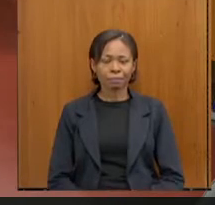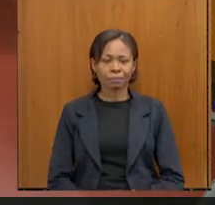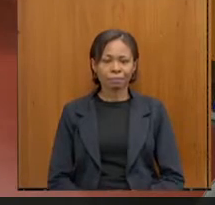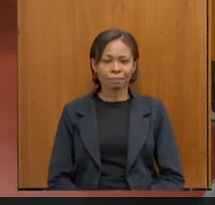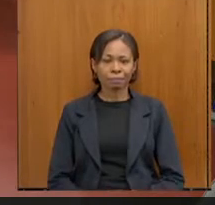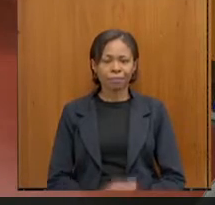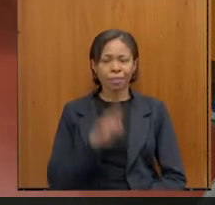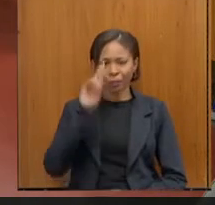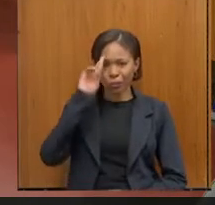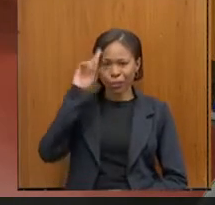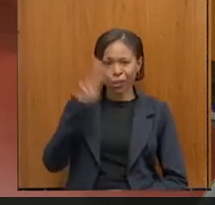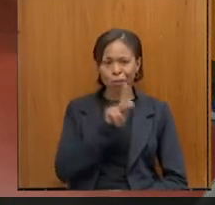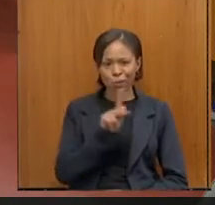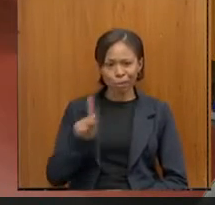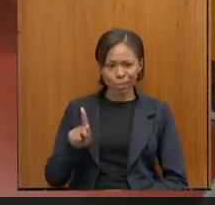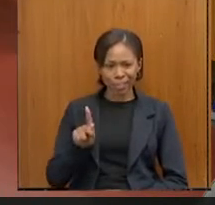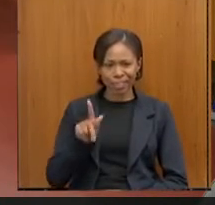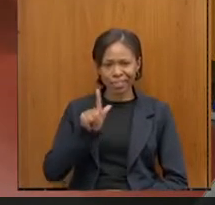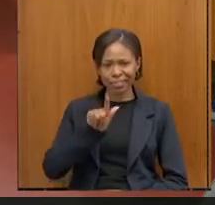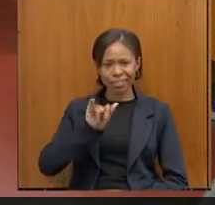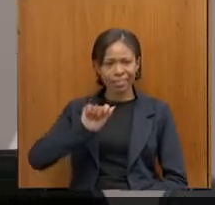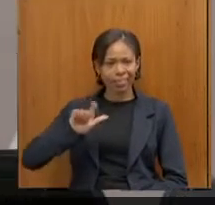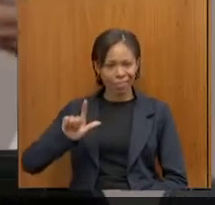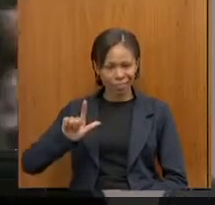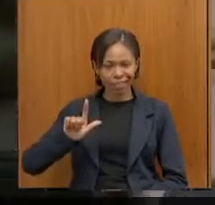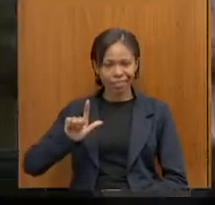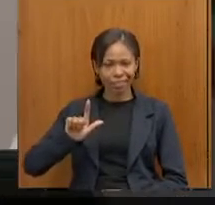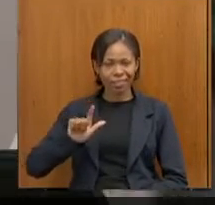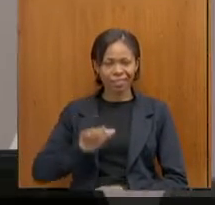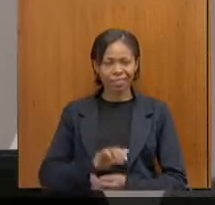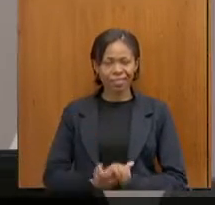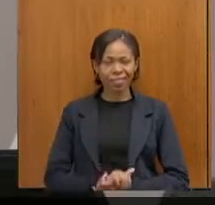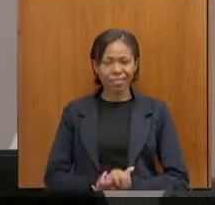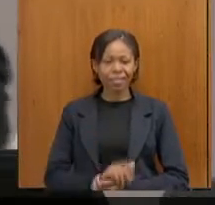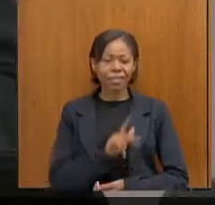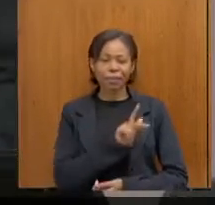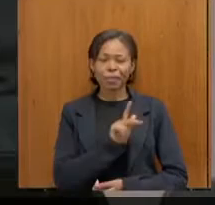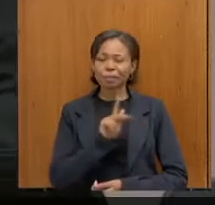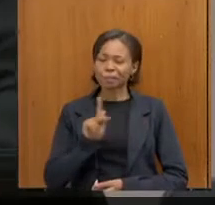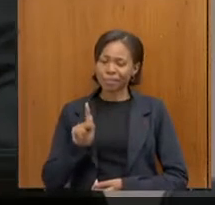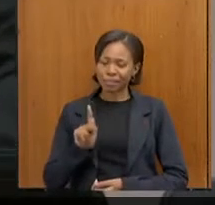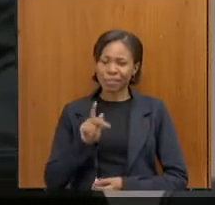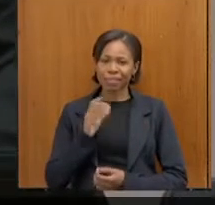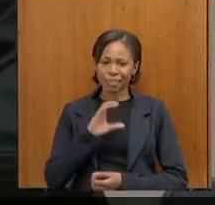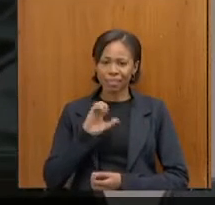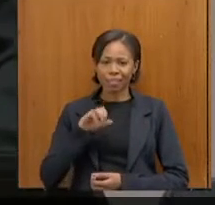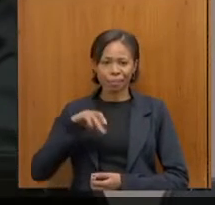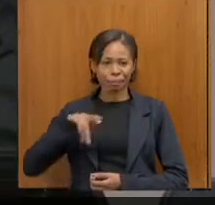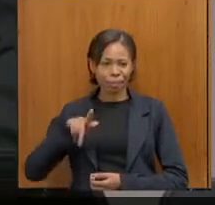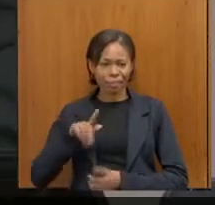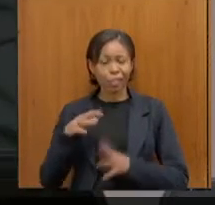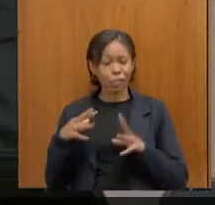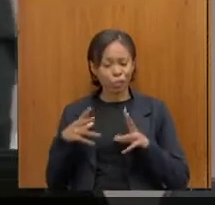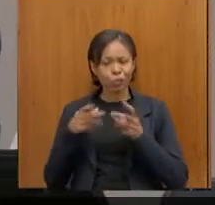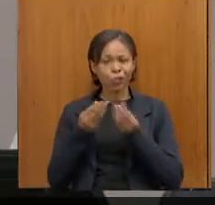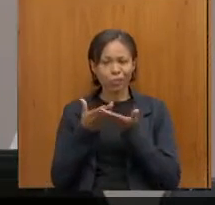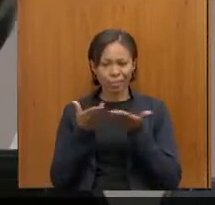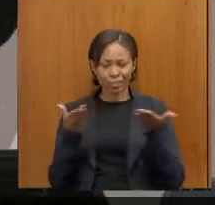presidente Gil Pereira dizendo deve ser Big demais deputados deputados